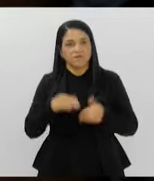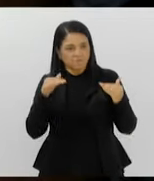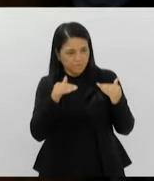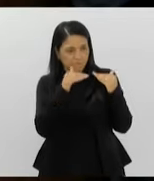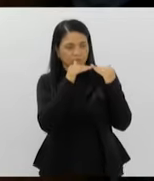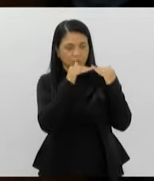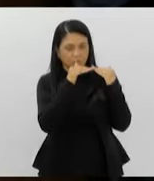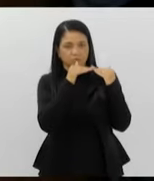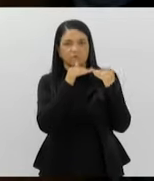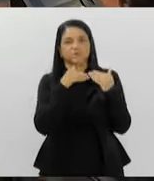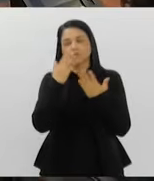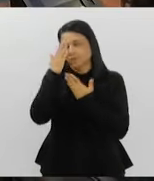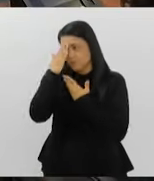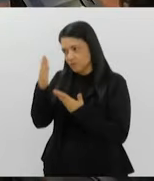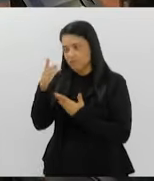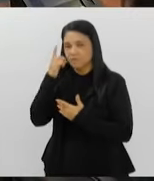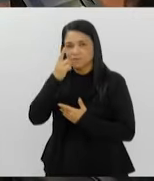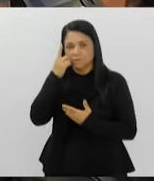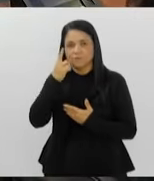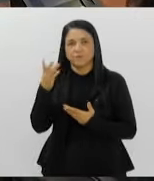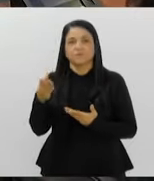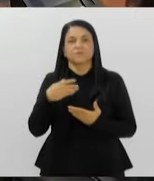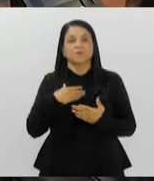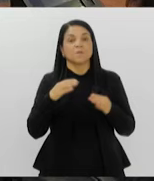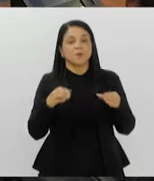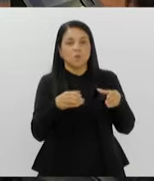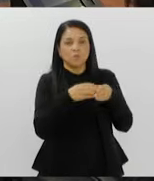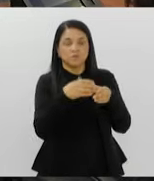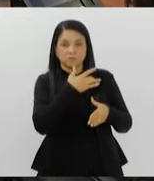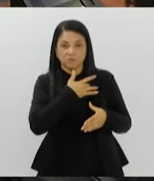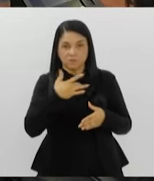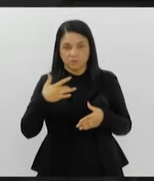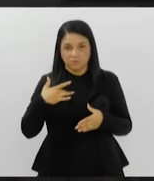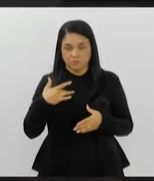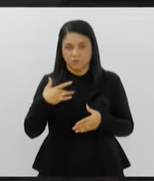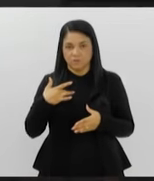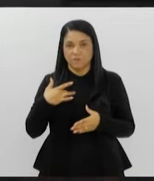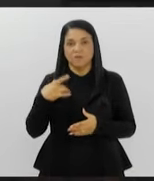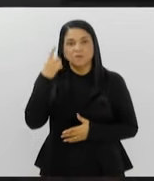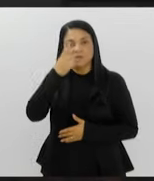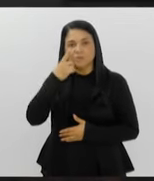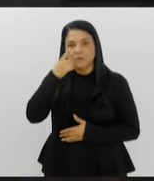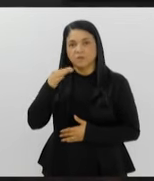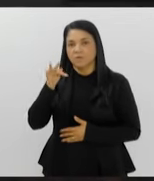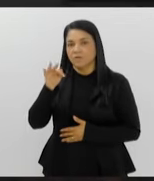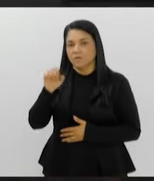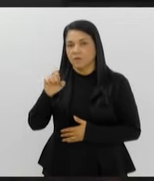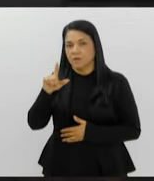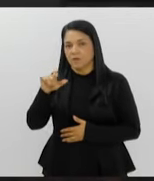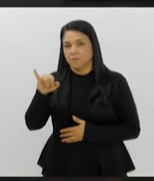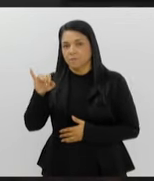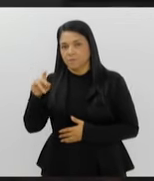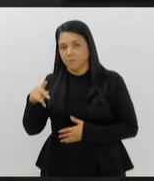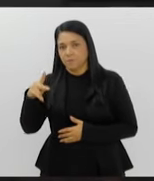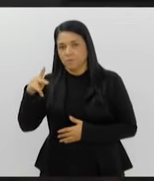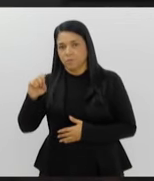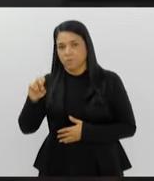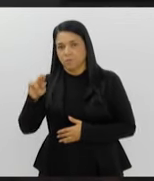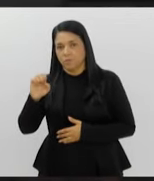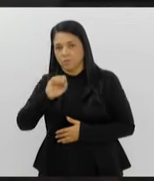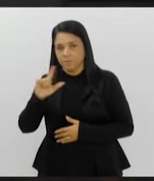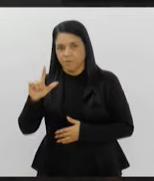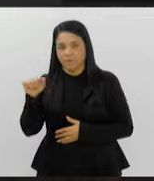Favorável, presidente. Muito obrigado, deputado Valdeci. Pela Comissão de Saúde, deputado Felipe Poubel.